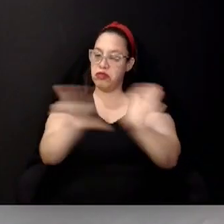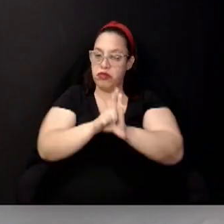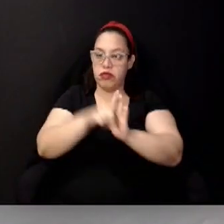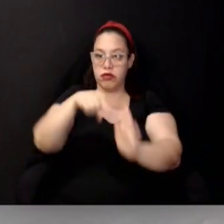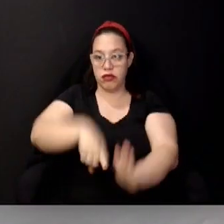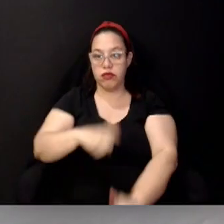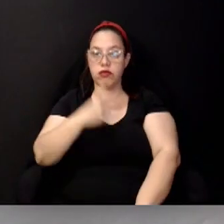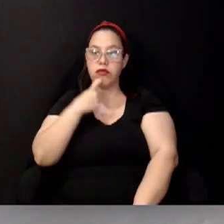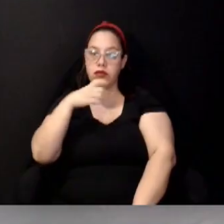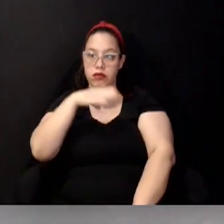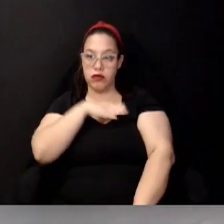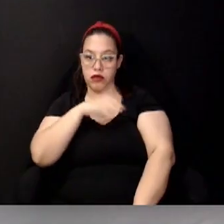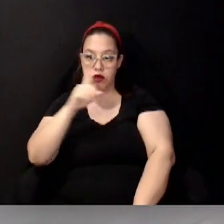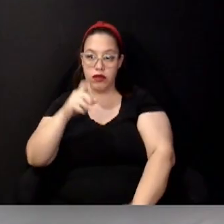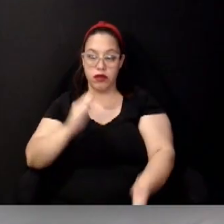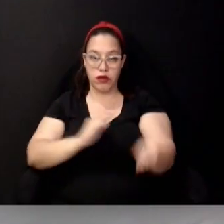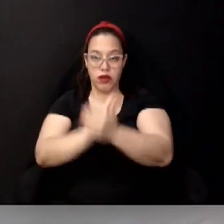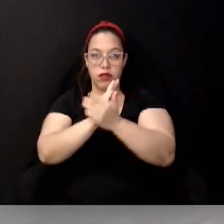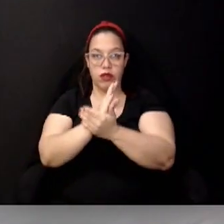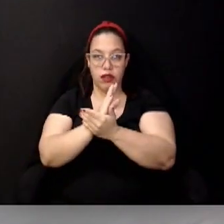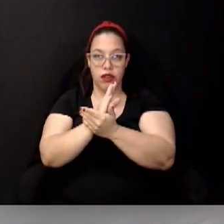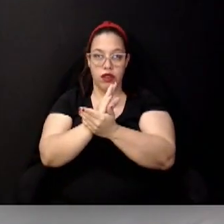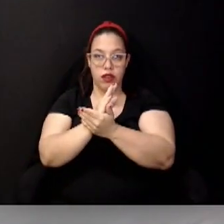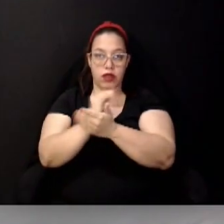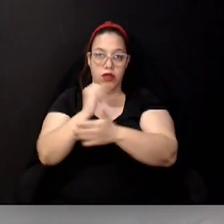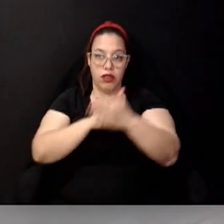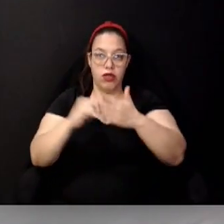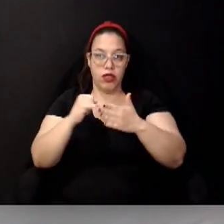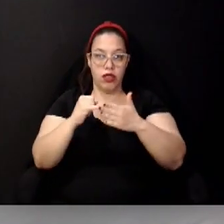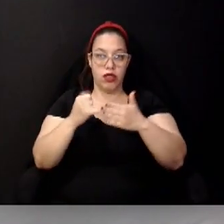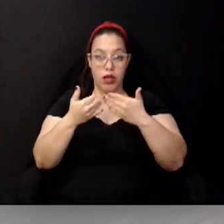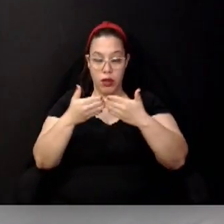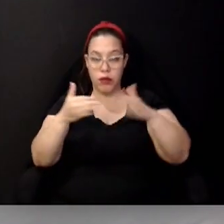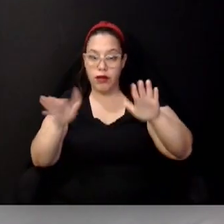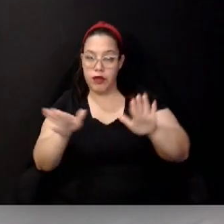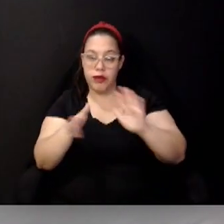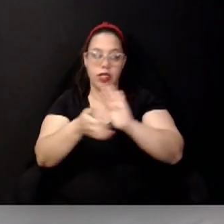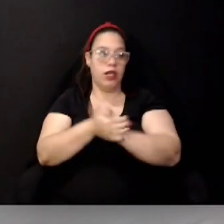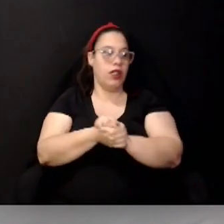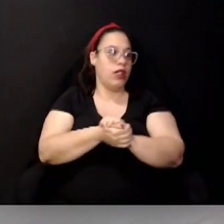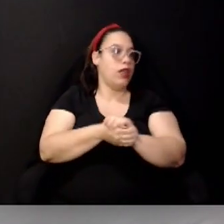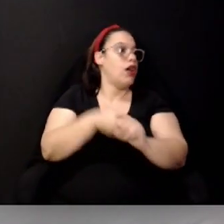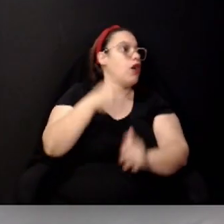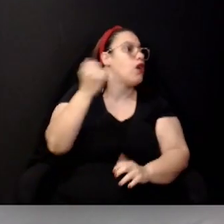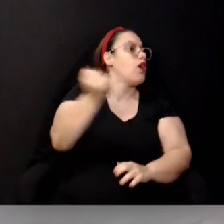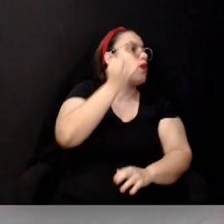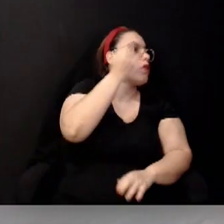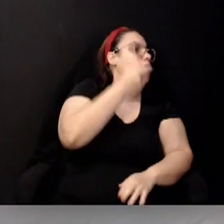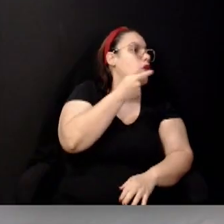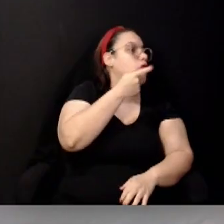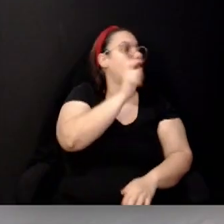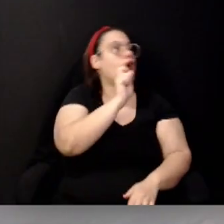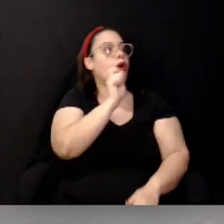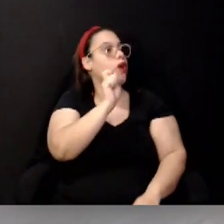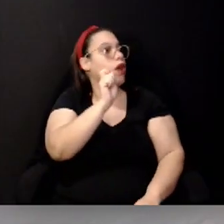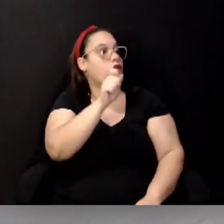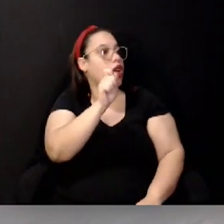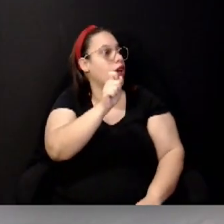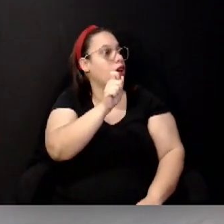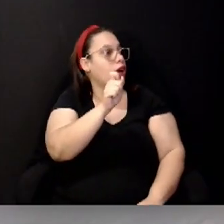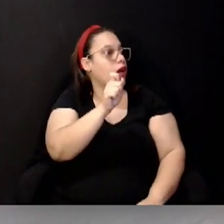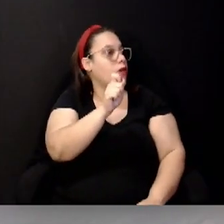e dar autorização para que as entidades possam abrir essa farmácia. Bom, é importante reforçar que para